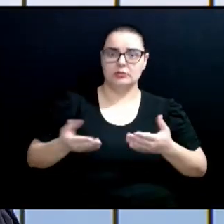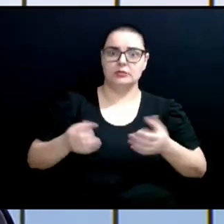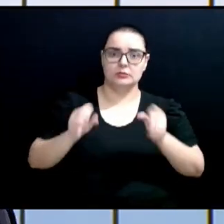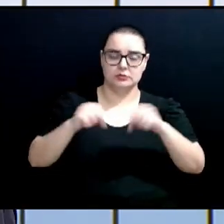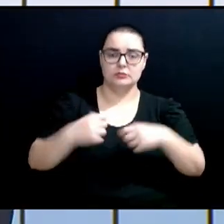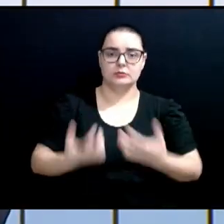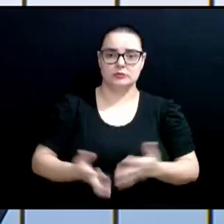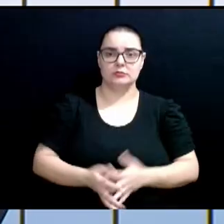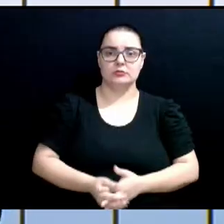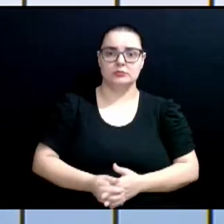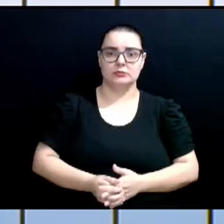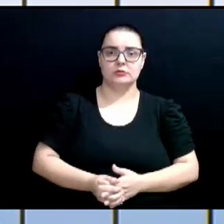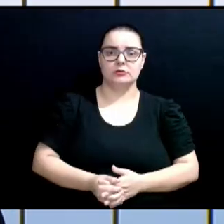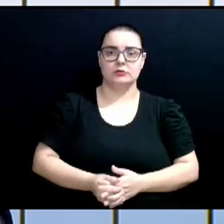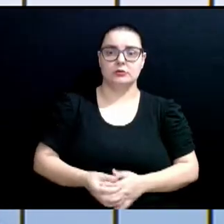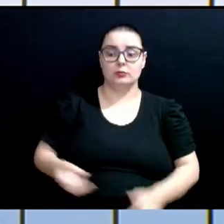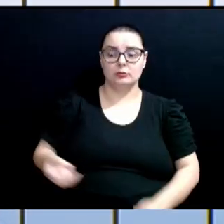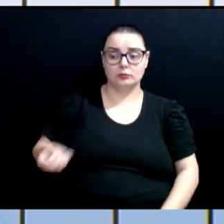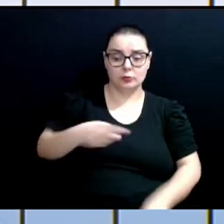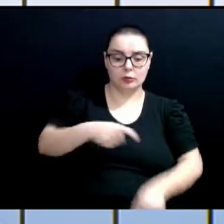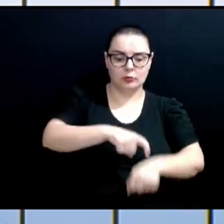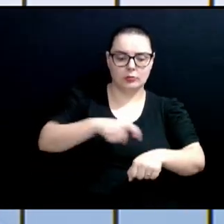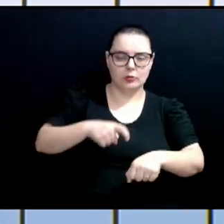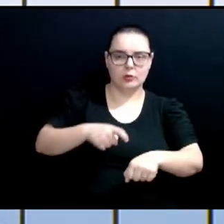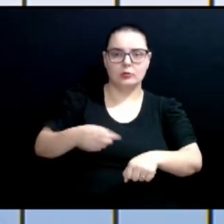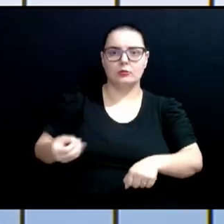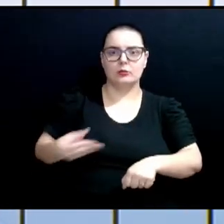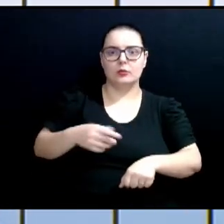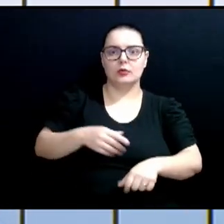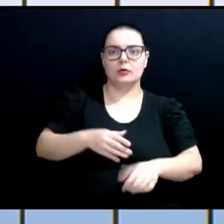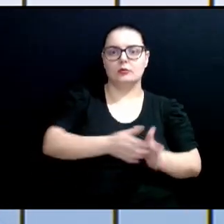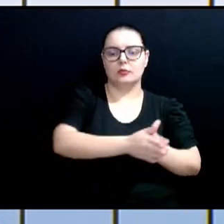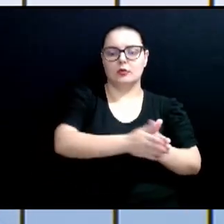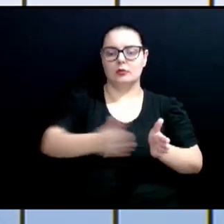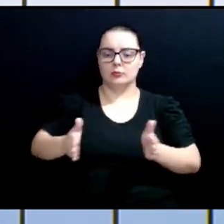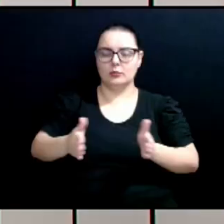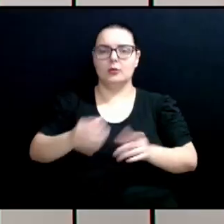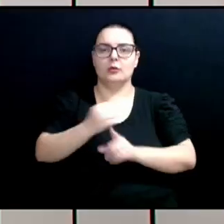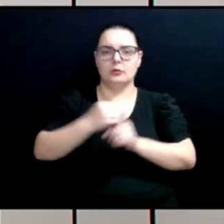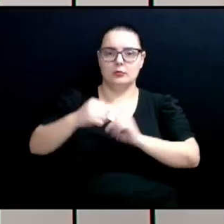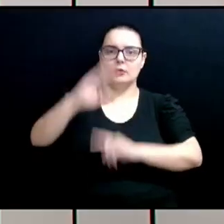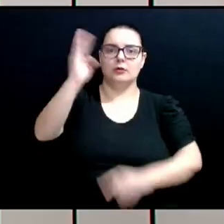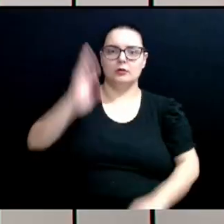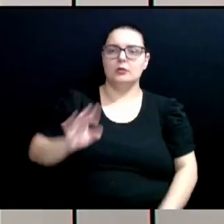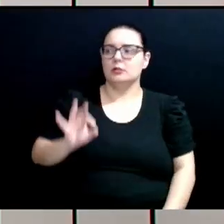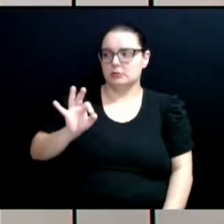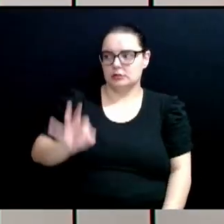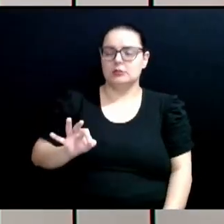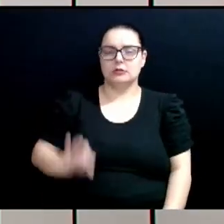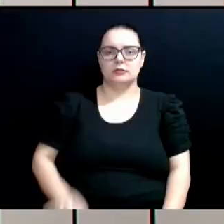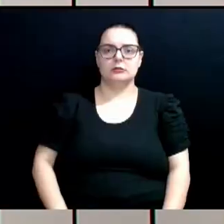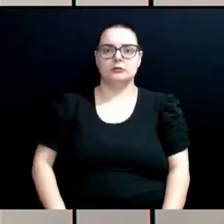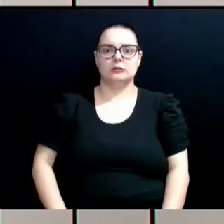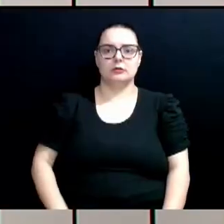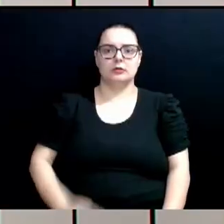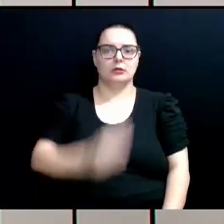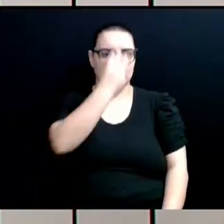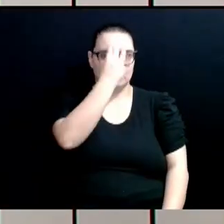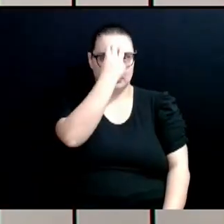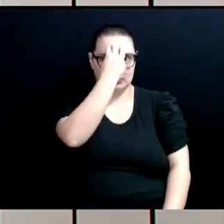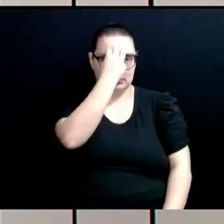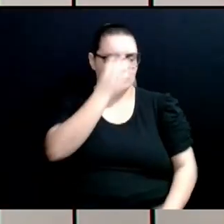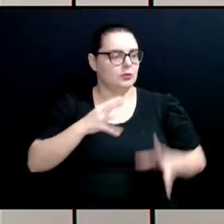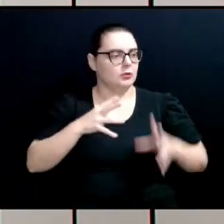nova fase, um novo momento para a sociedade brasileira, sem dúvidas. Wagner Romão, com tudo que